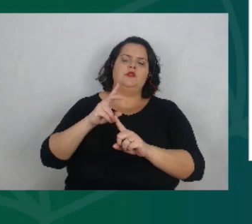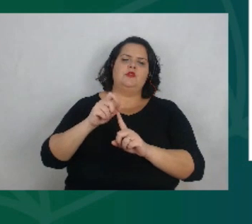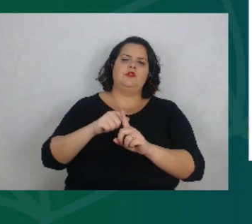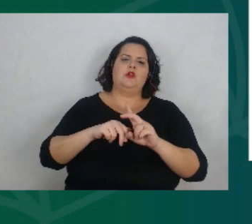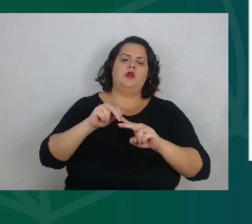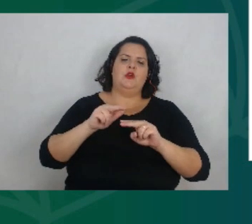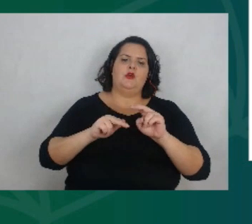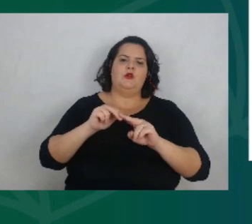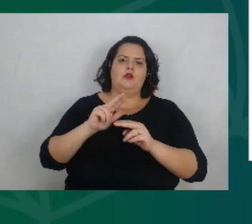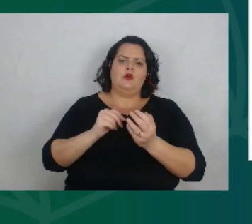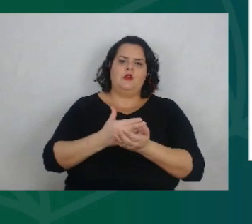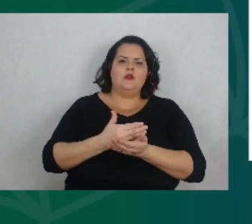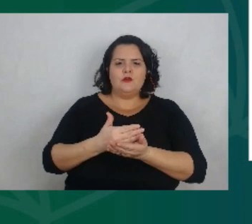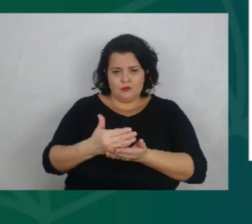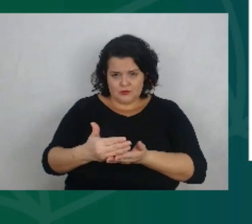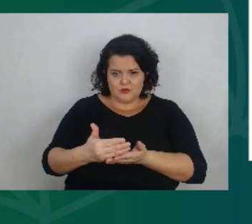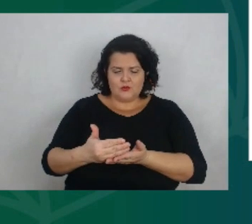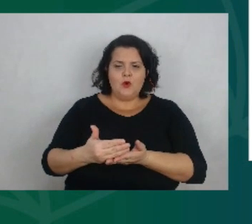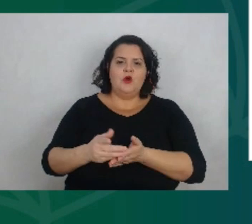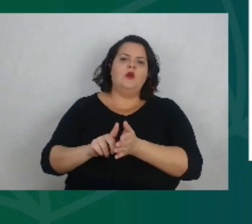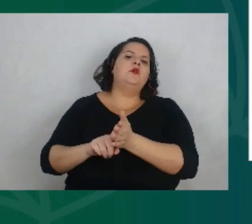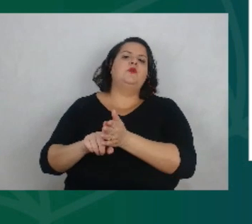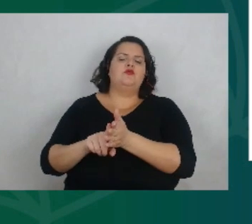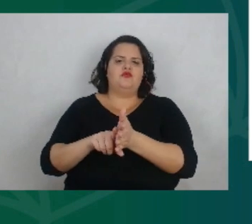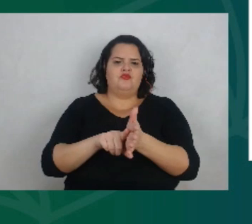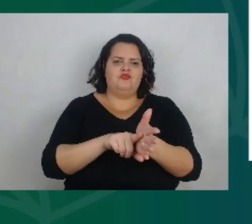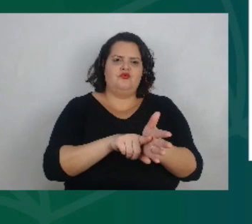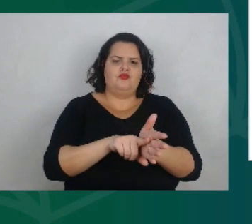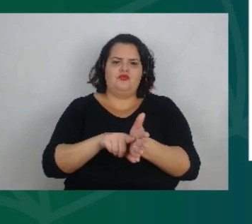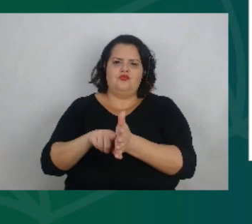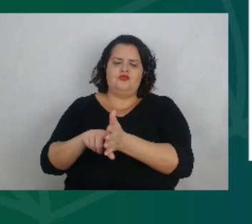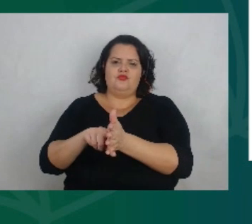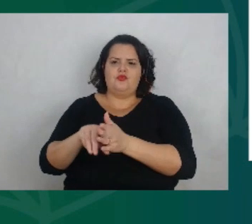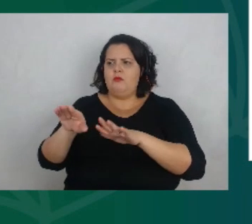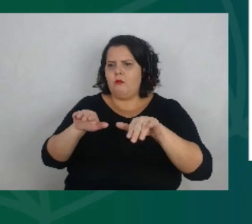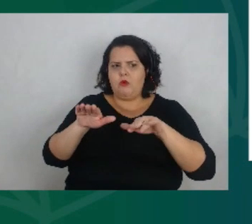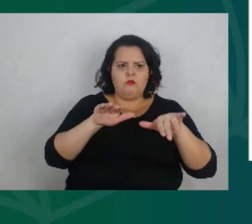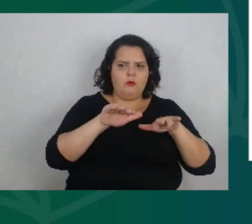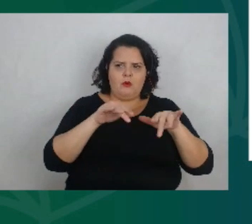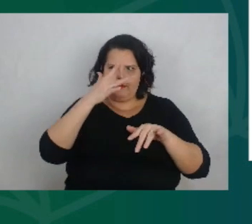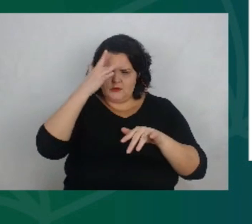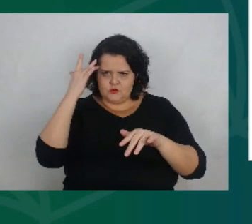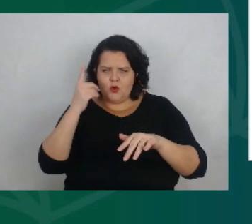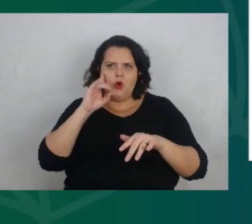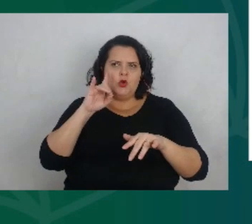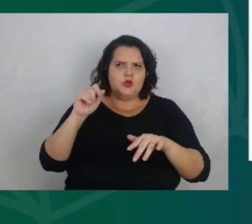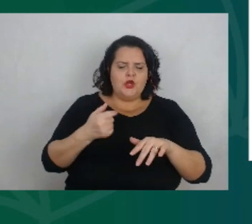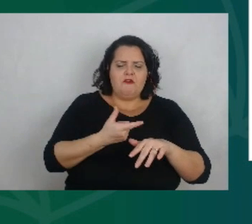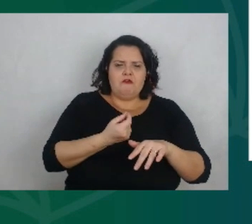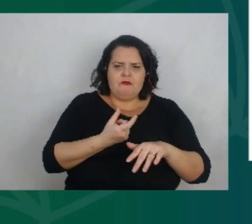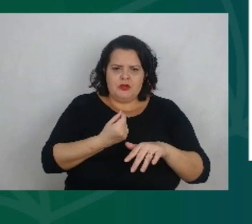Nós começamos aqui o recrutamento no dia 20, e no